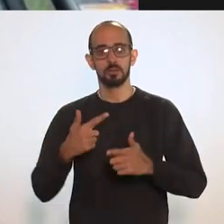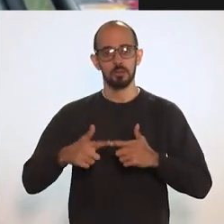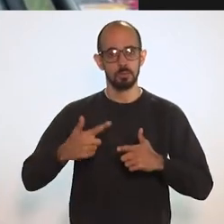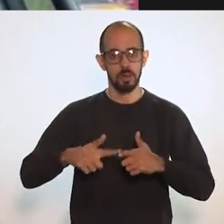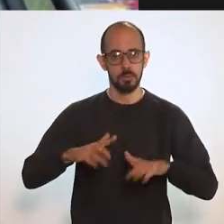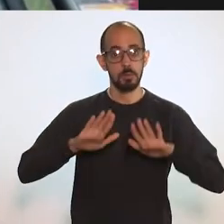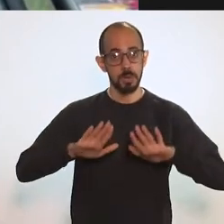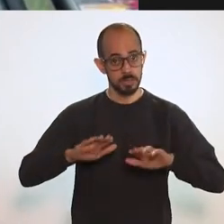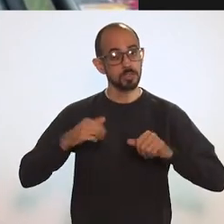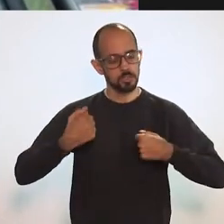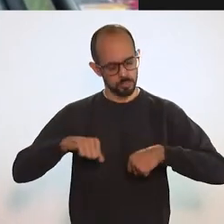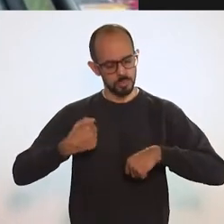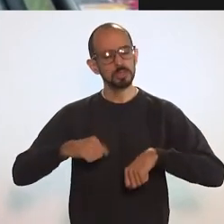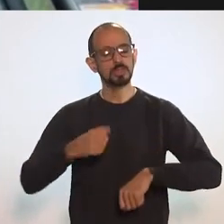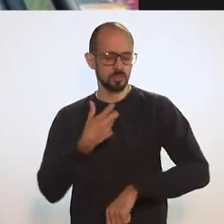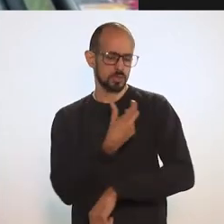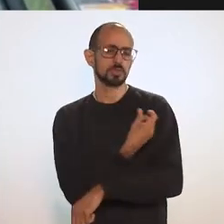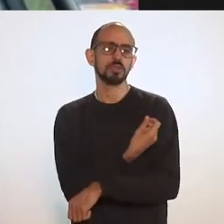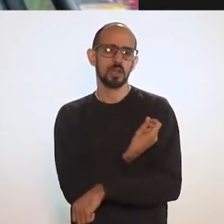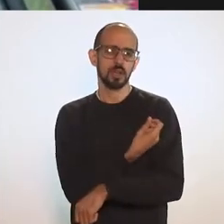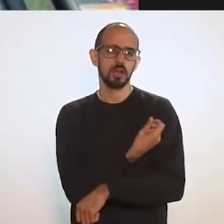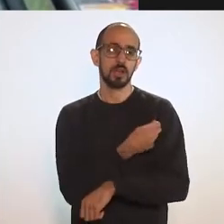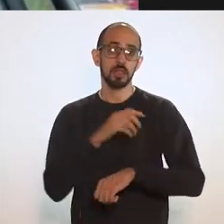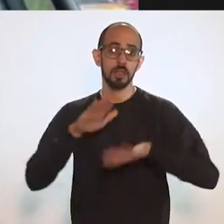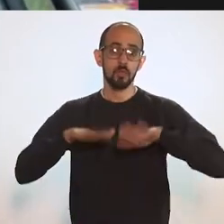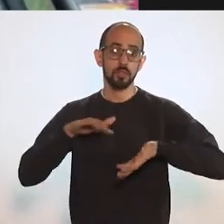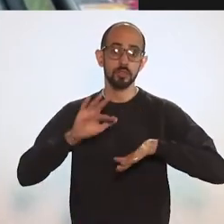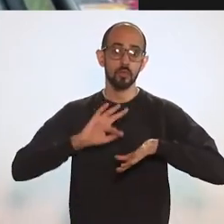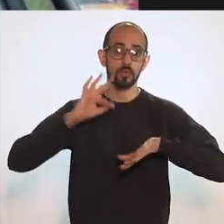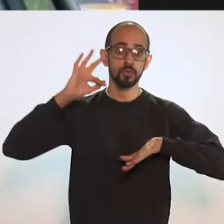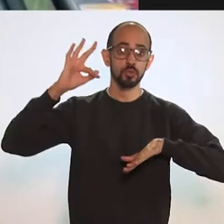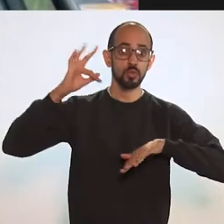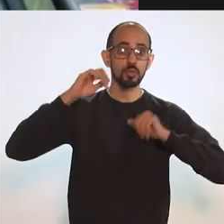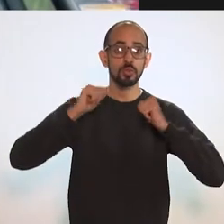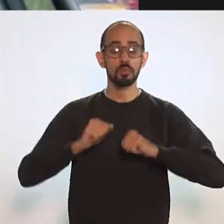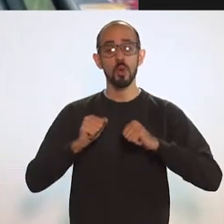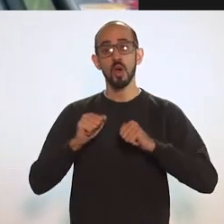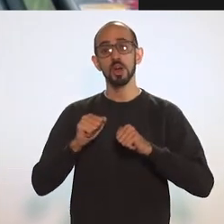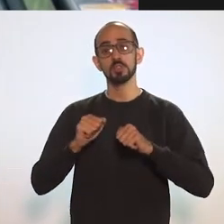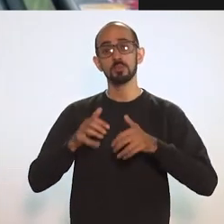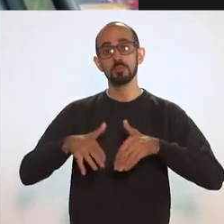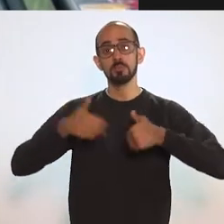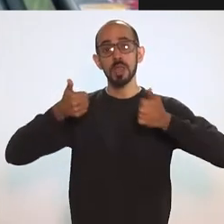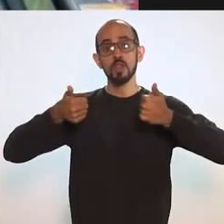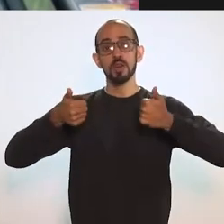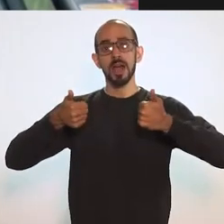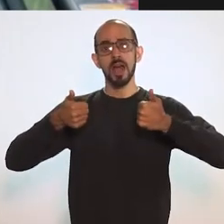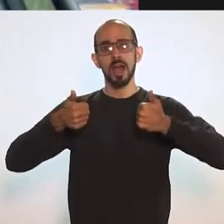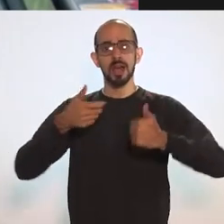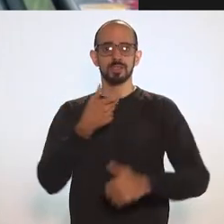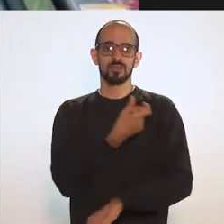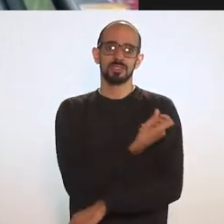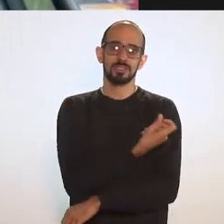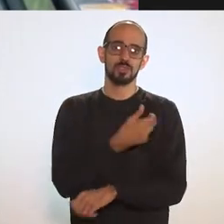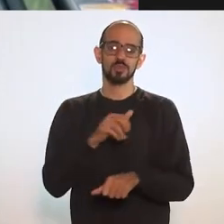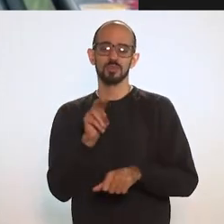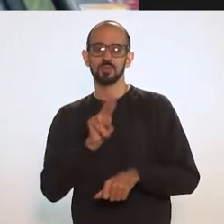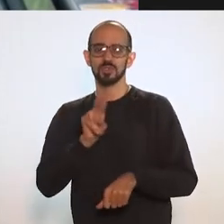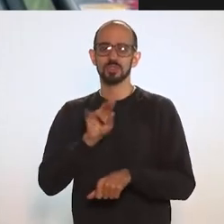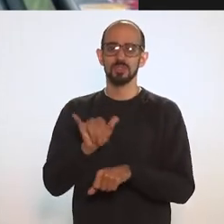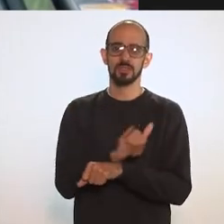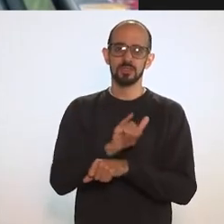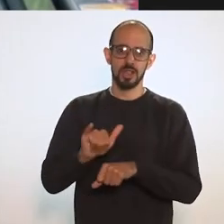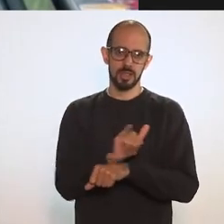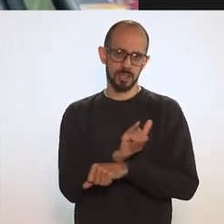com a primeira a ser ofertada. Talvez no futuro a gente possa combinar e melhorar isso ainda mais, né, usando estratégias